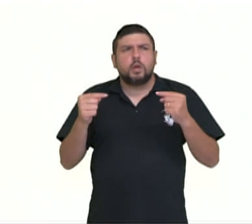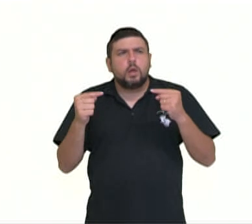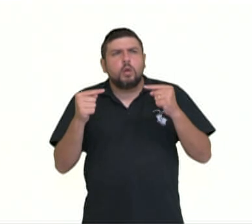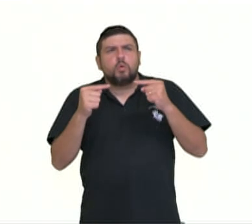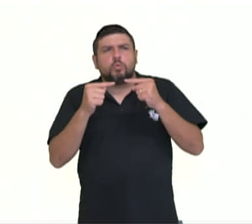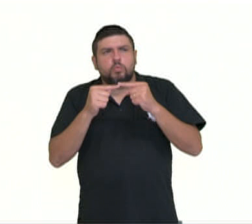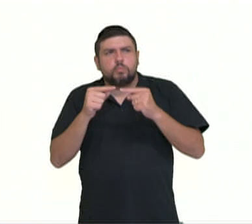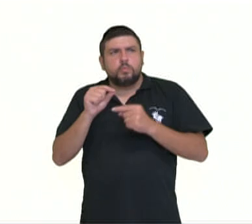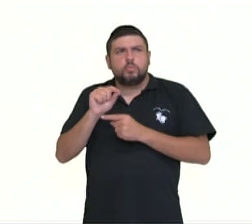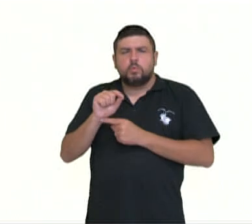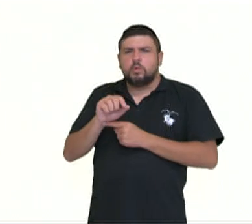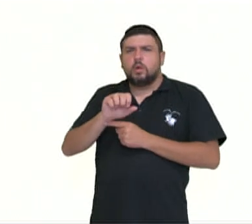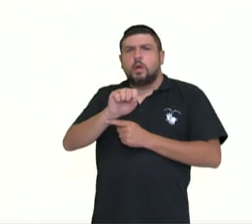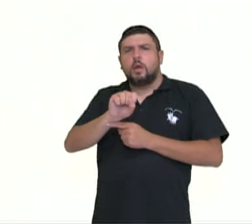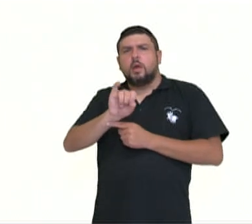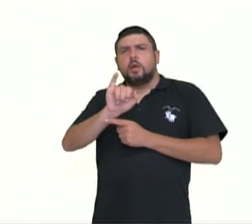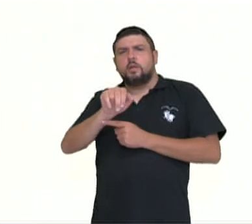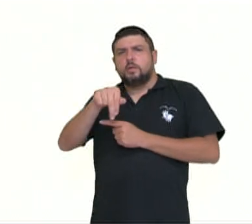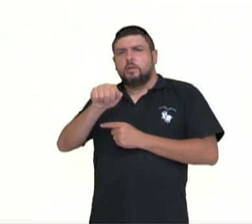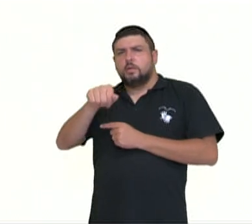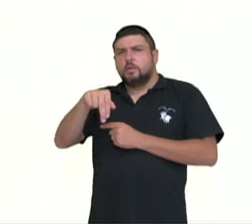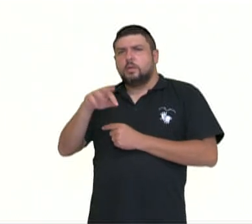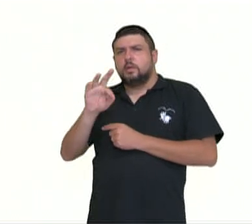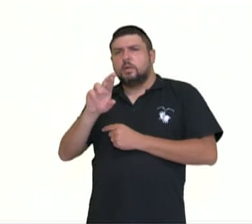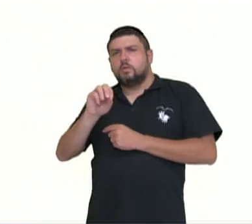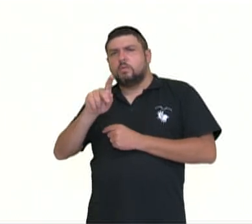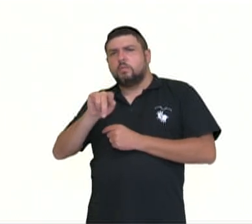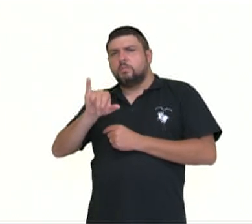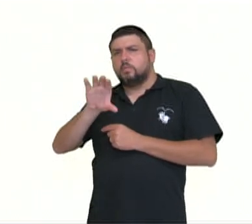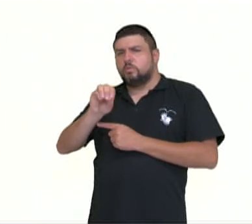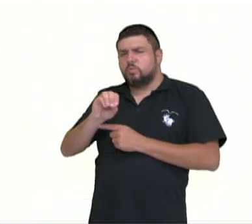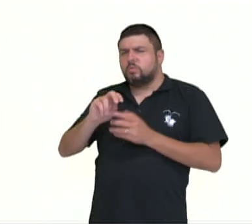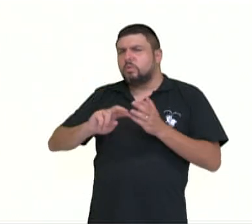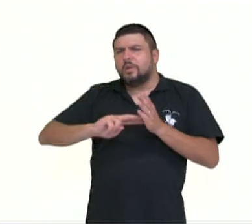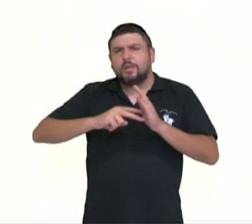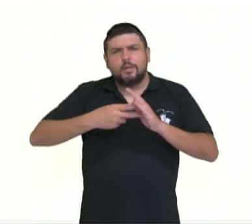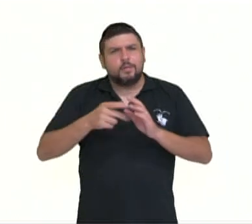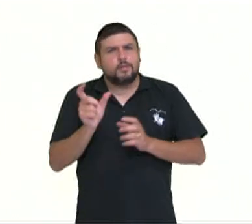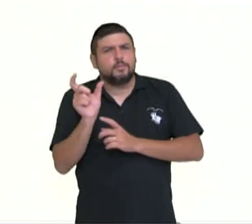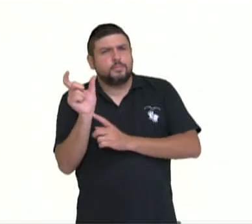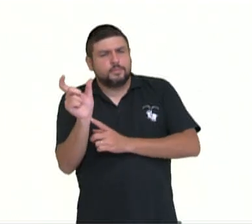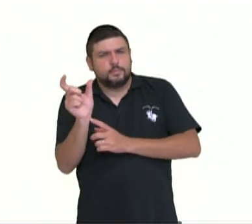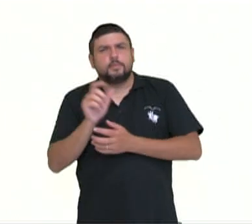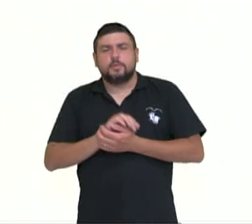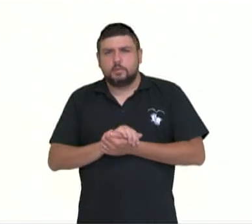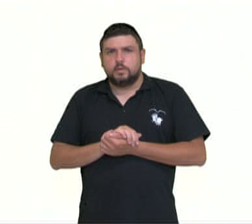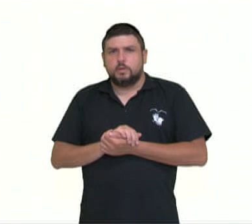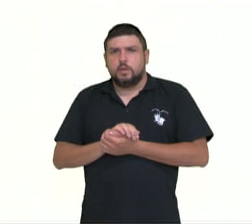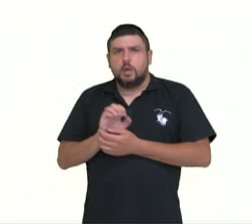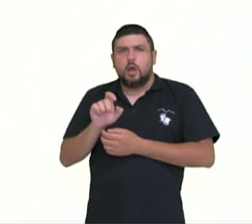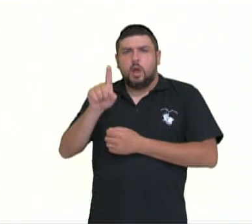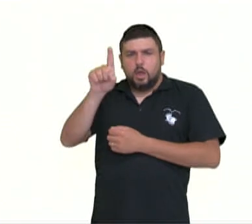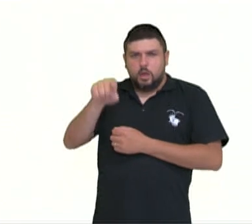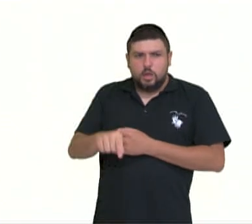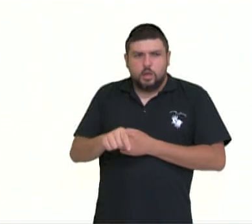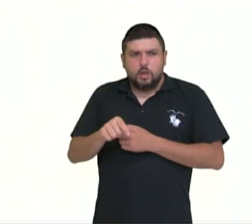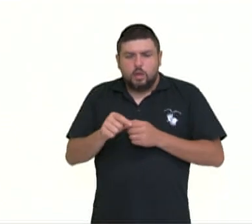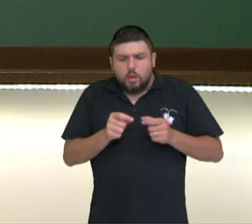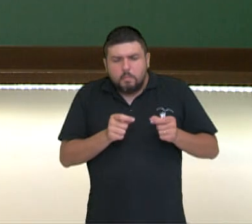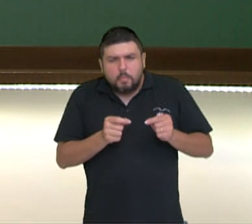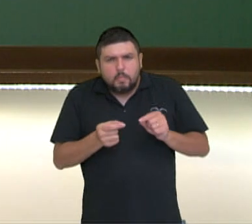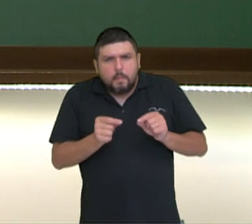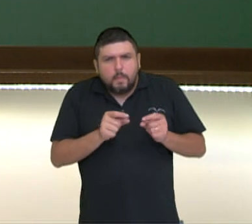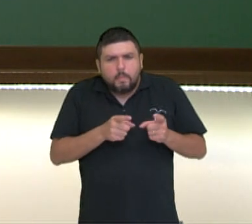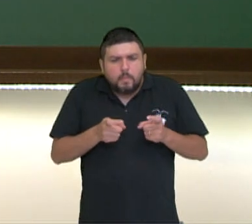que significa esse nome sinantrópico? Galera, sinantrópico está associado a organismos que vivem